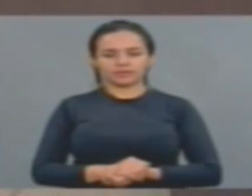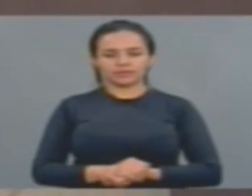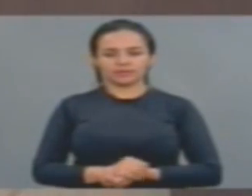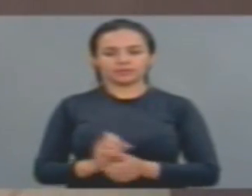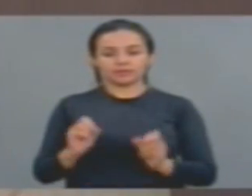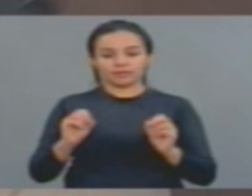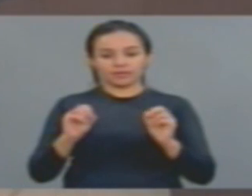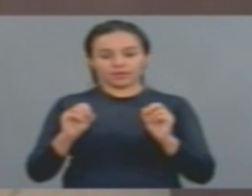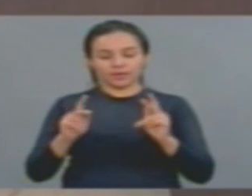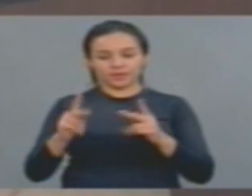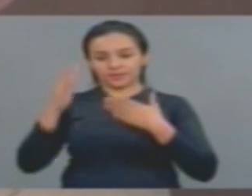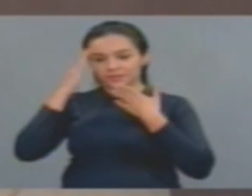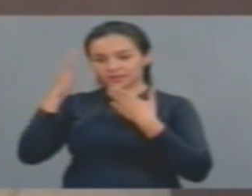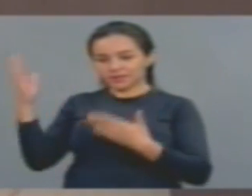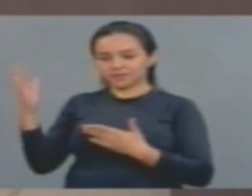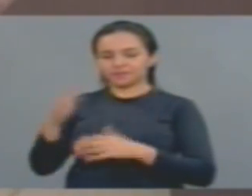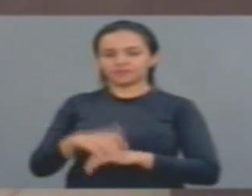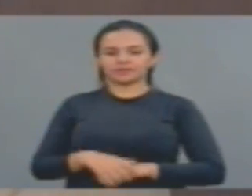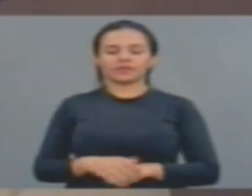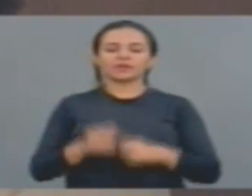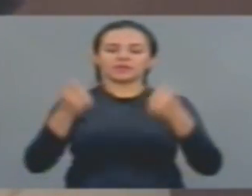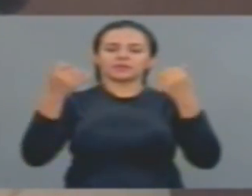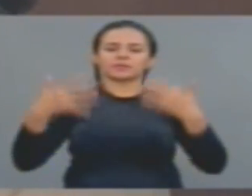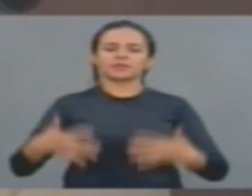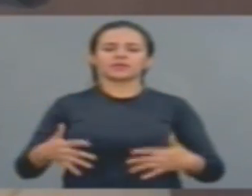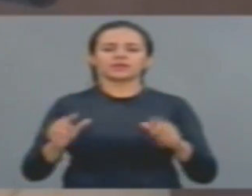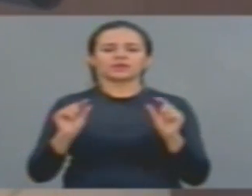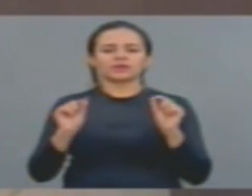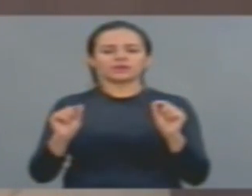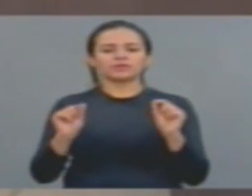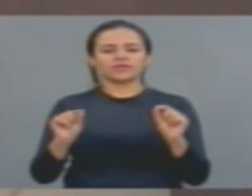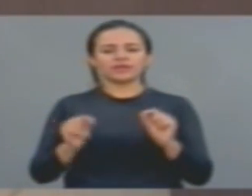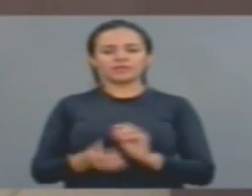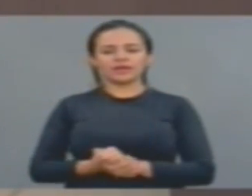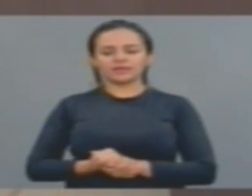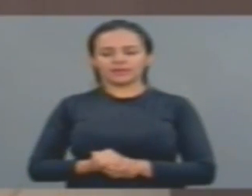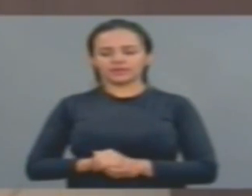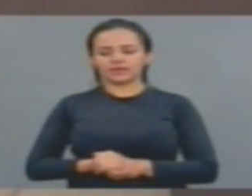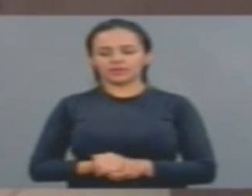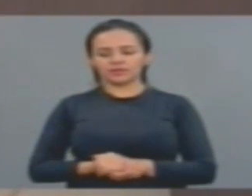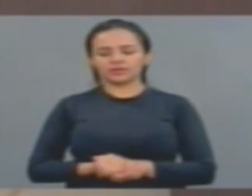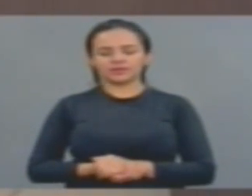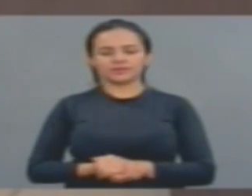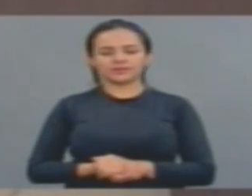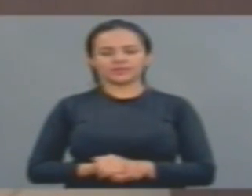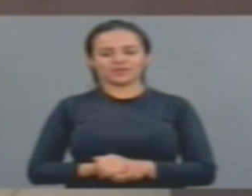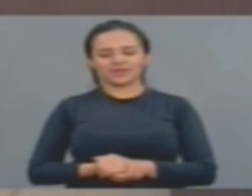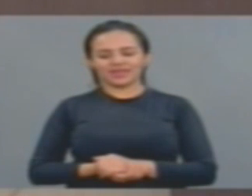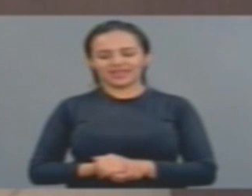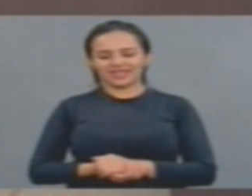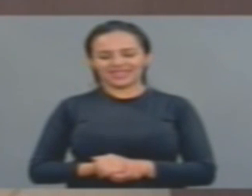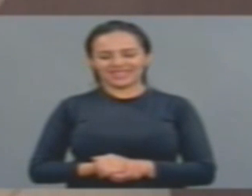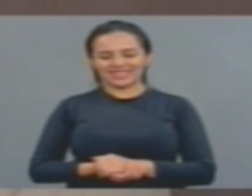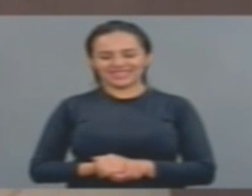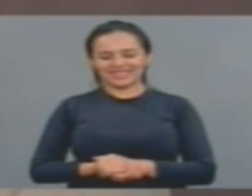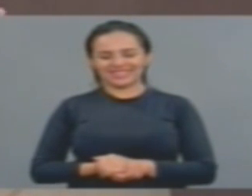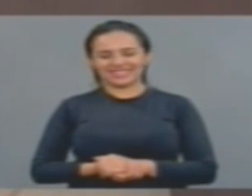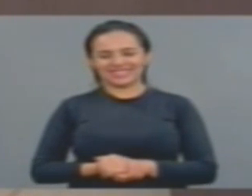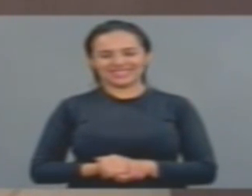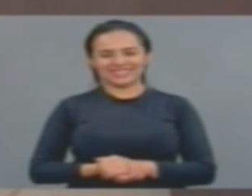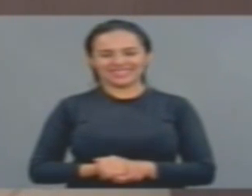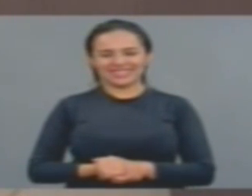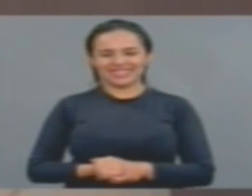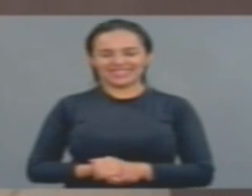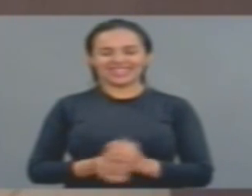Ok, deputado, lhe agradeço. E já passo para o meu outro tema, mas queria dizer isso ao líder do governo. A comissão especial que